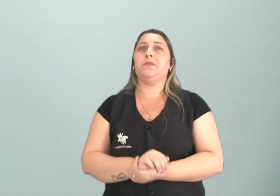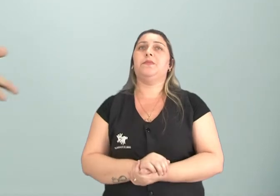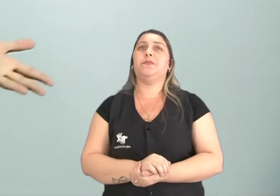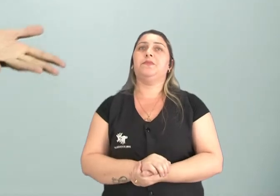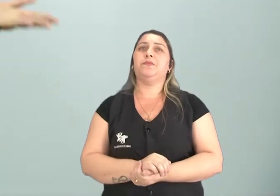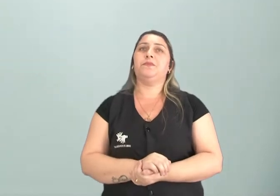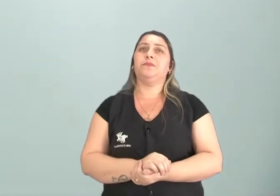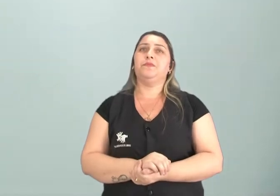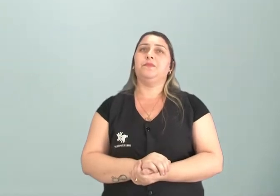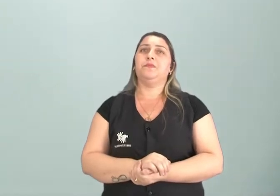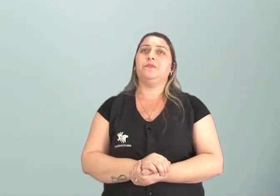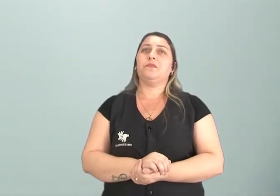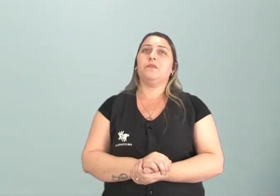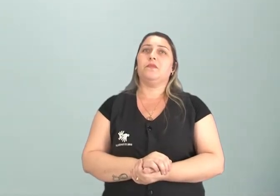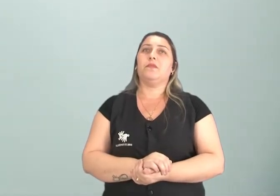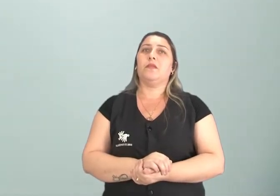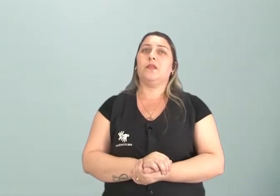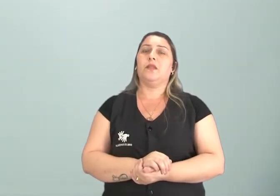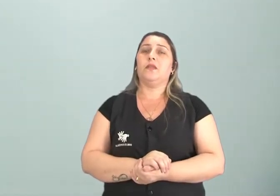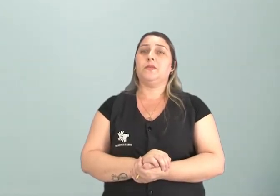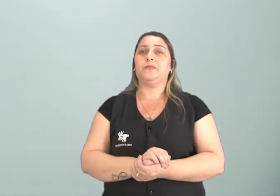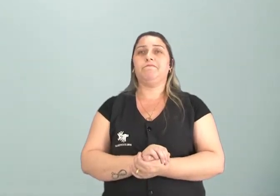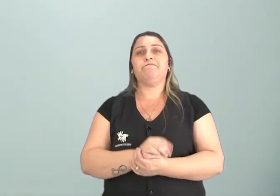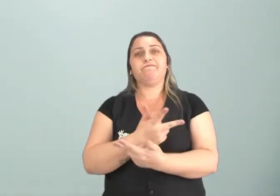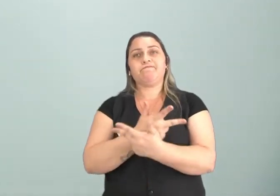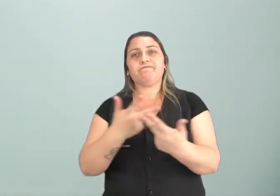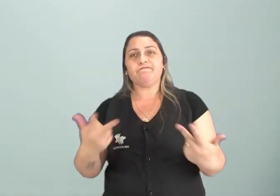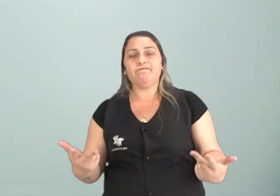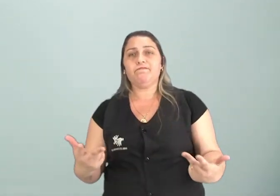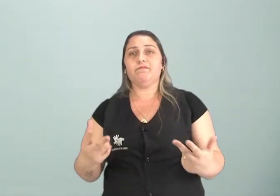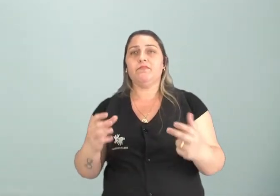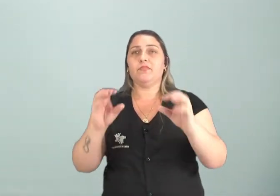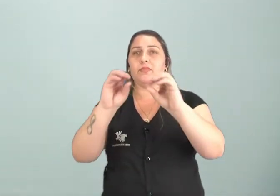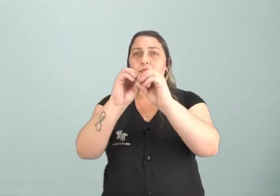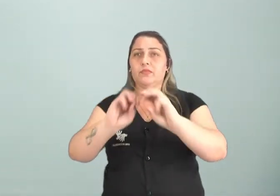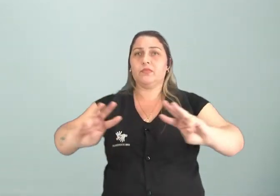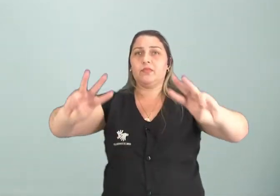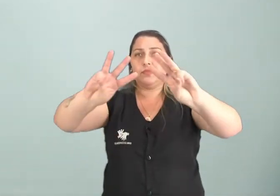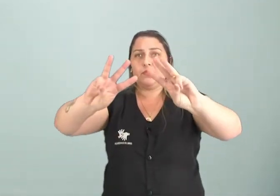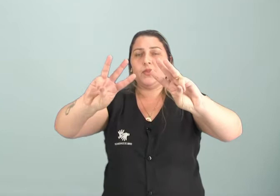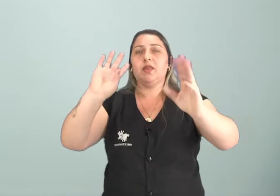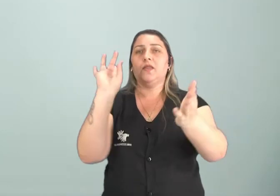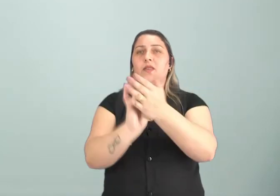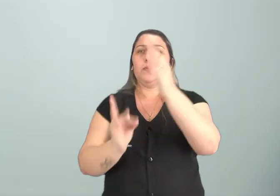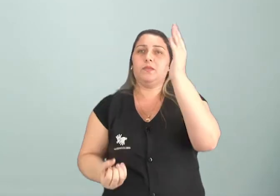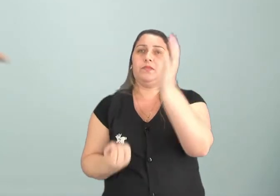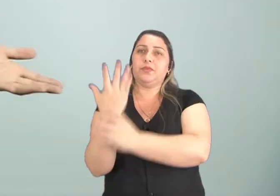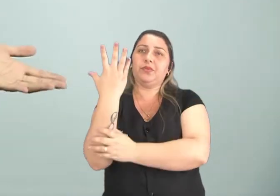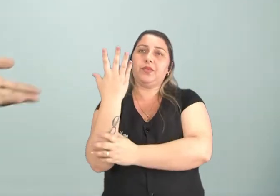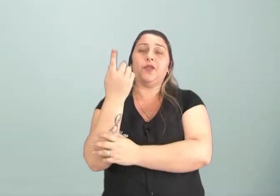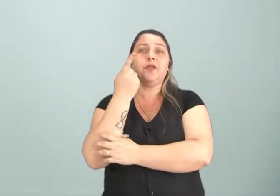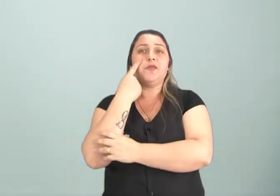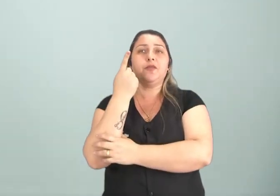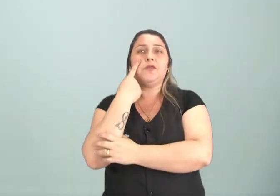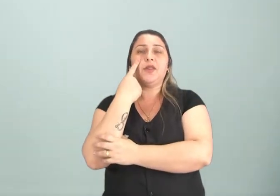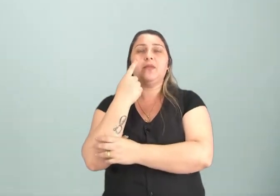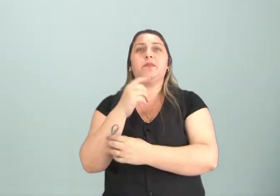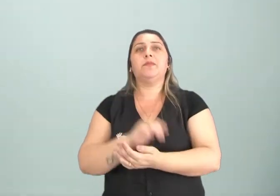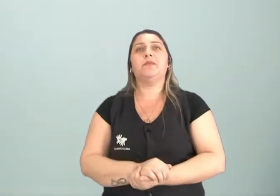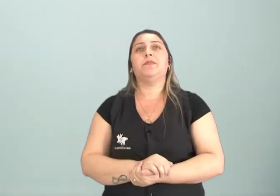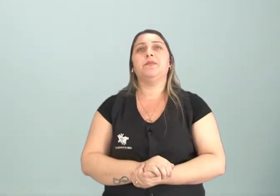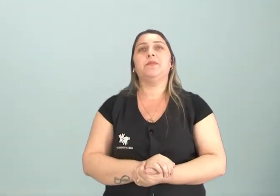E aí, com todas essas coisas, a ONU passa a, de fato, ser criada. Vamos ver aí como que ela foi